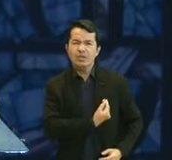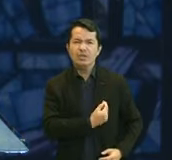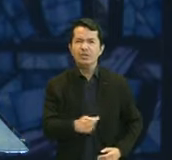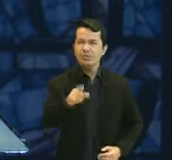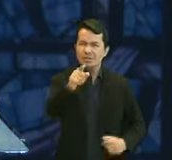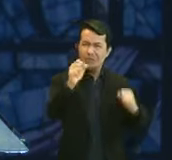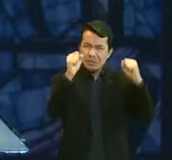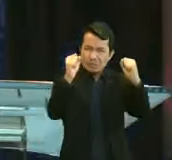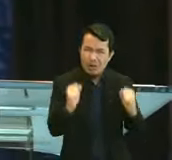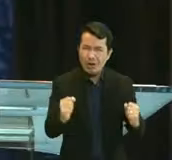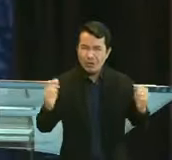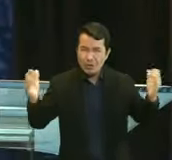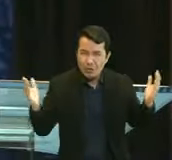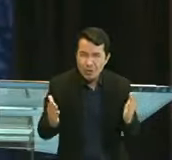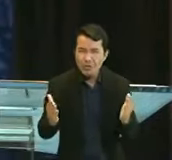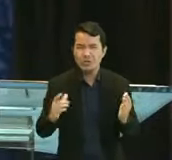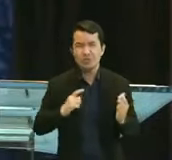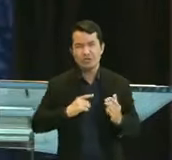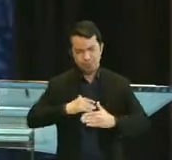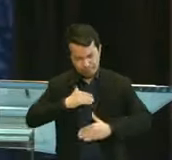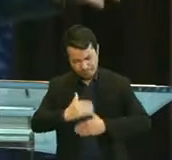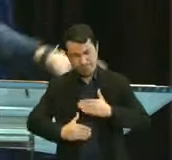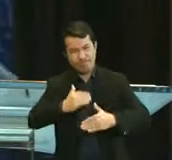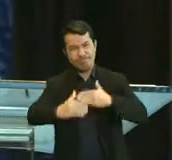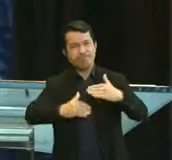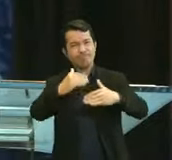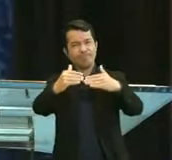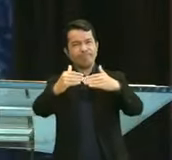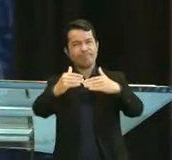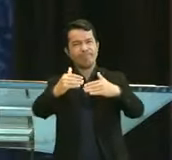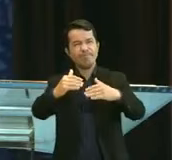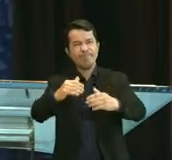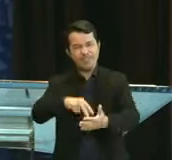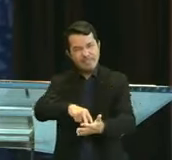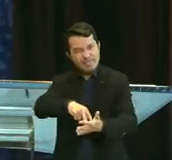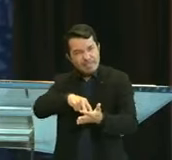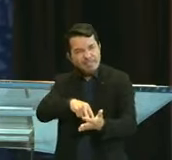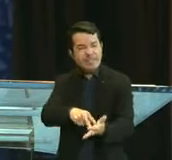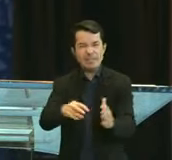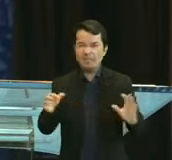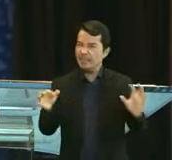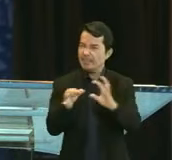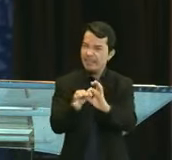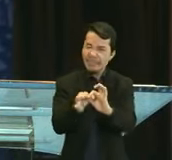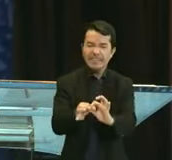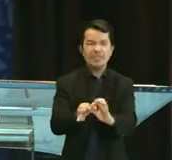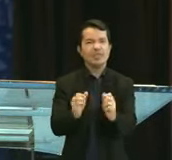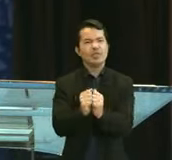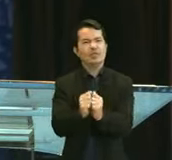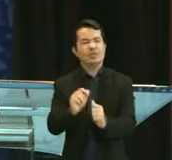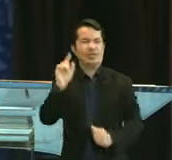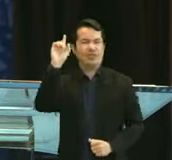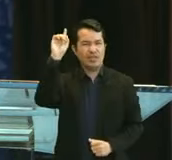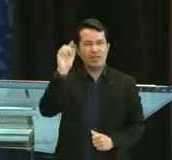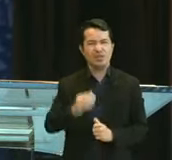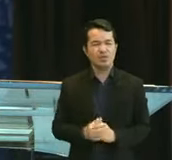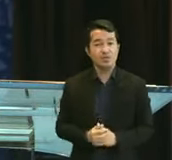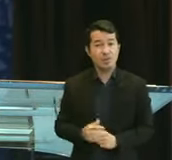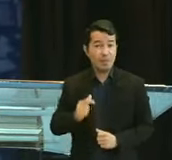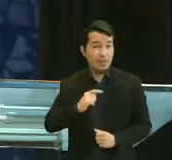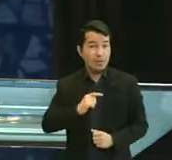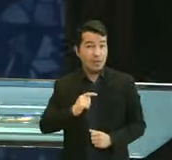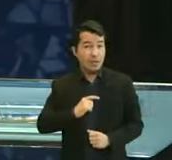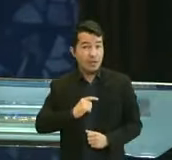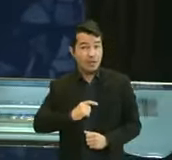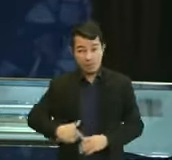por vista. Quando os exércitos da Síria chegaram no lugar onde Eliseu estava, o seu servo tinha